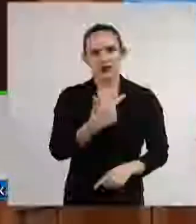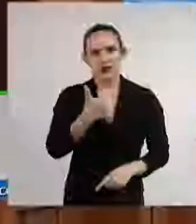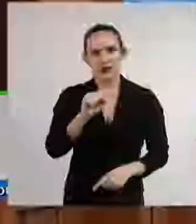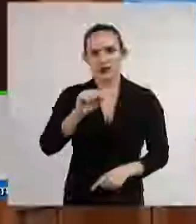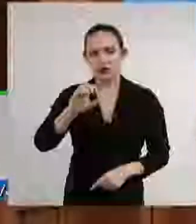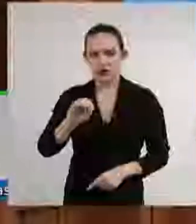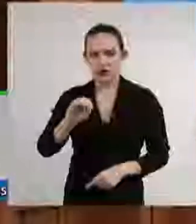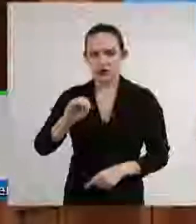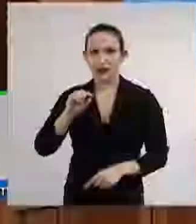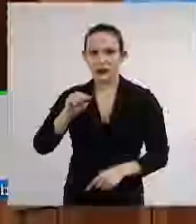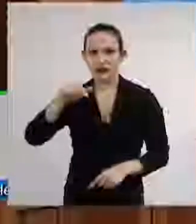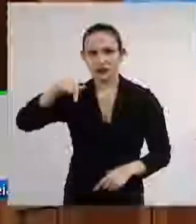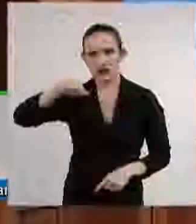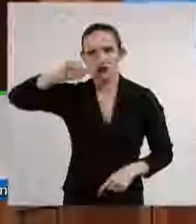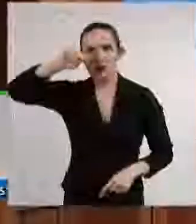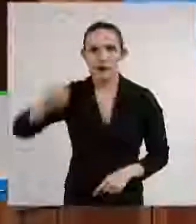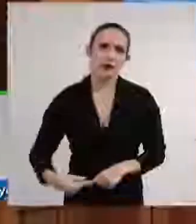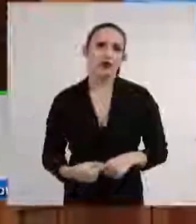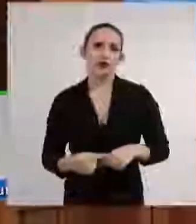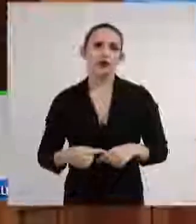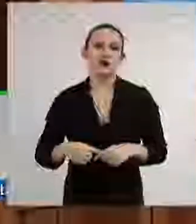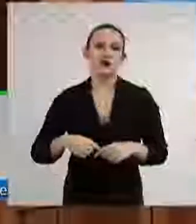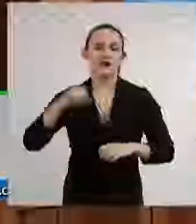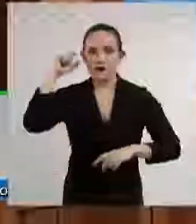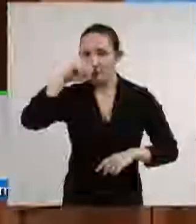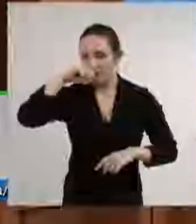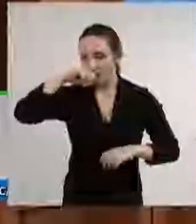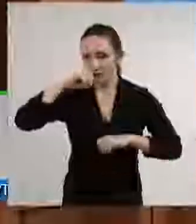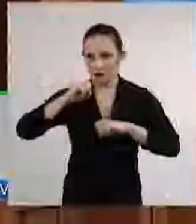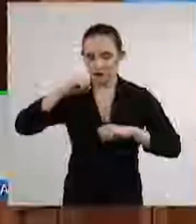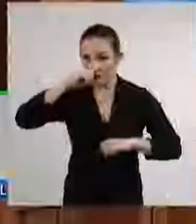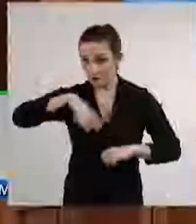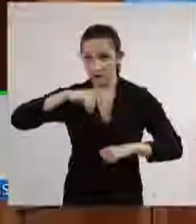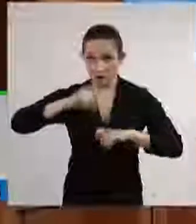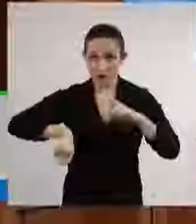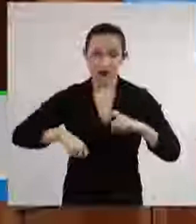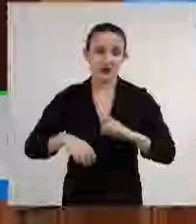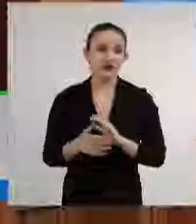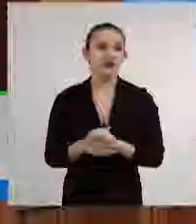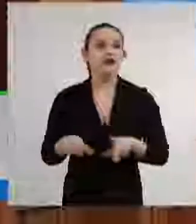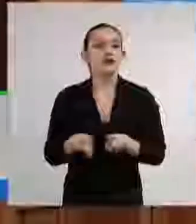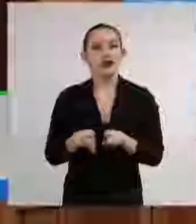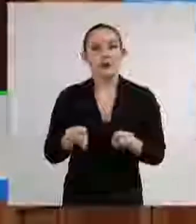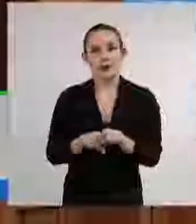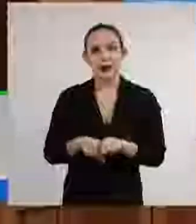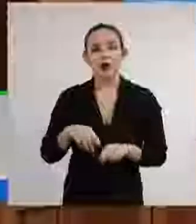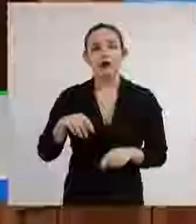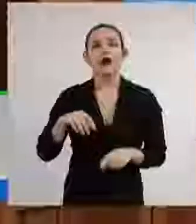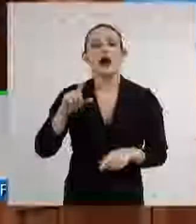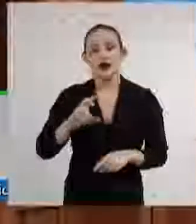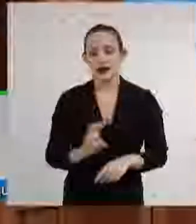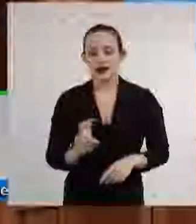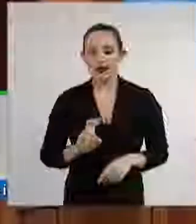280,7 mil a cada 100 mil mulheres. E o quinto, Maranhão, com